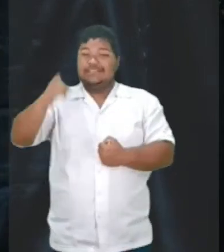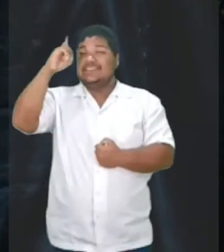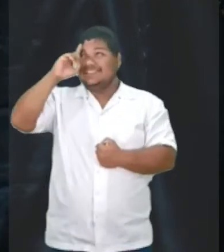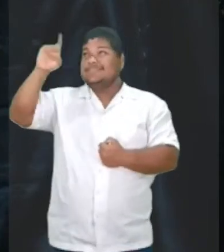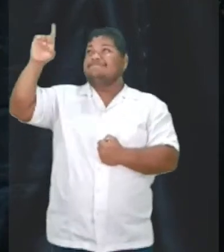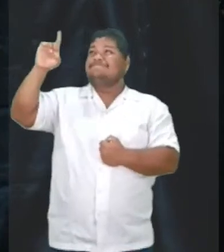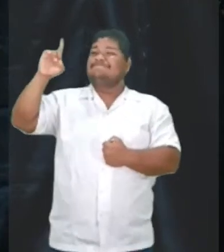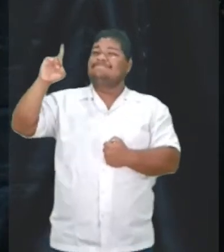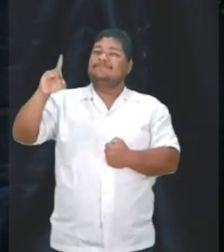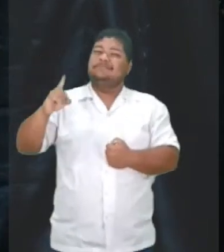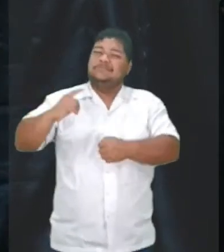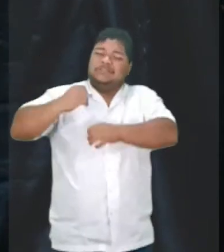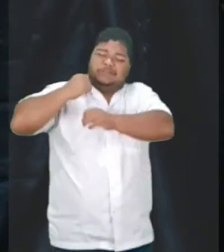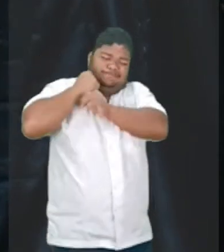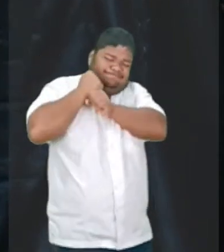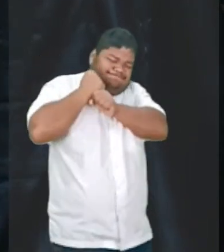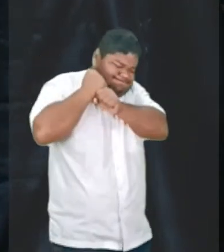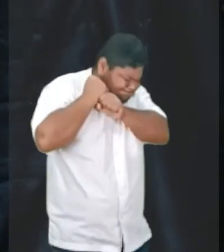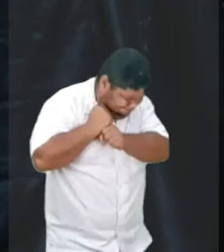carregar.